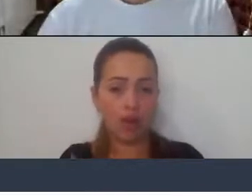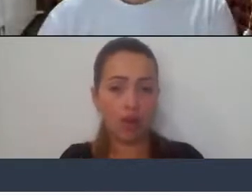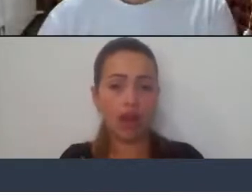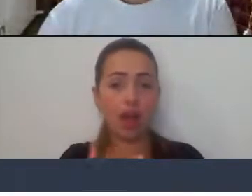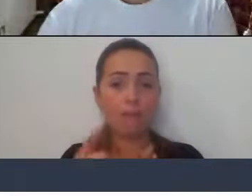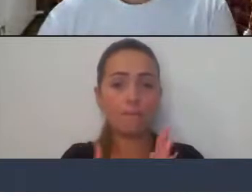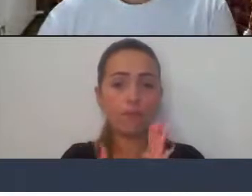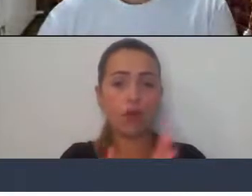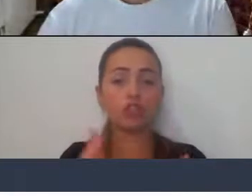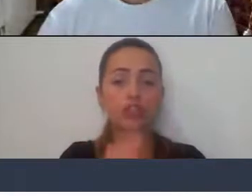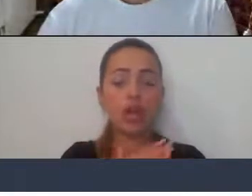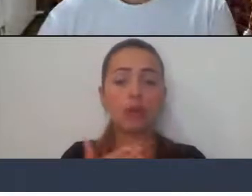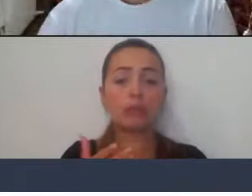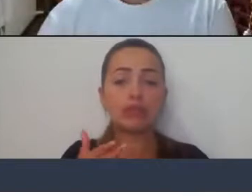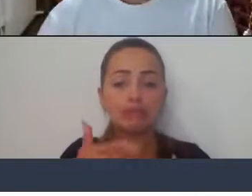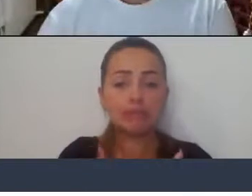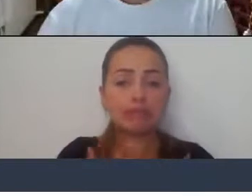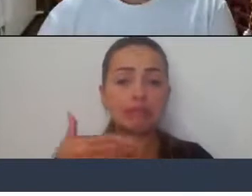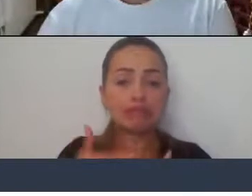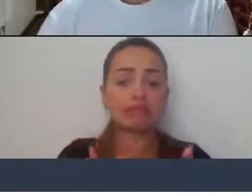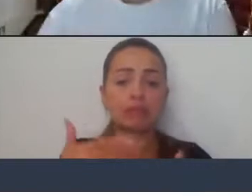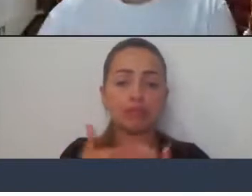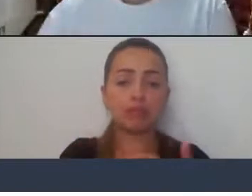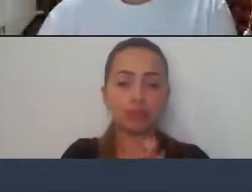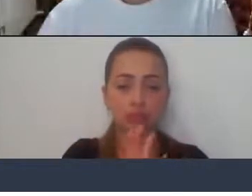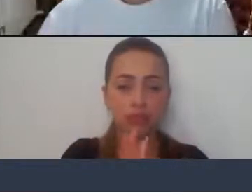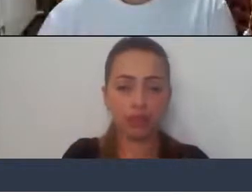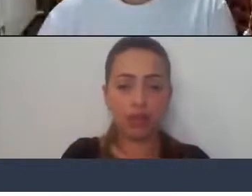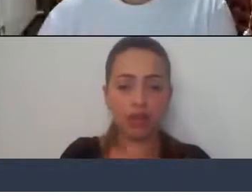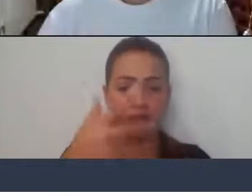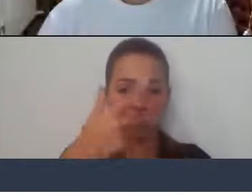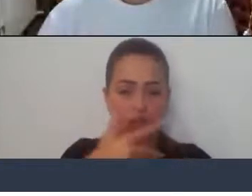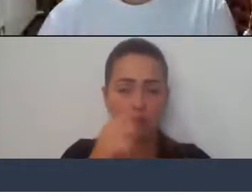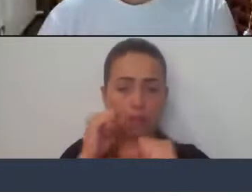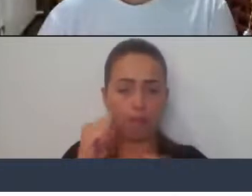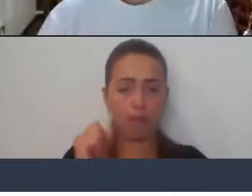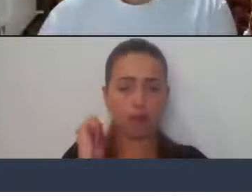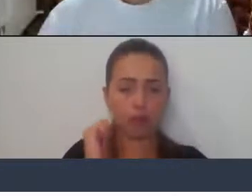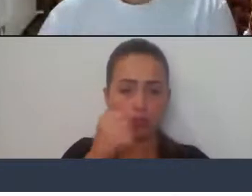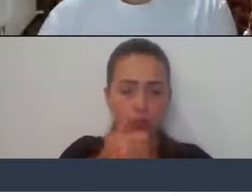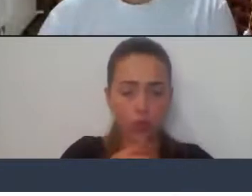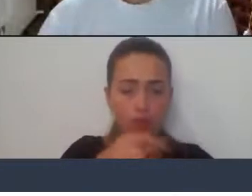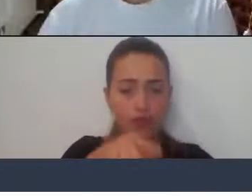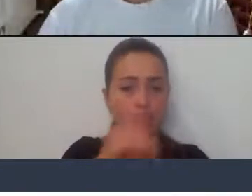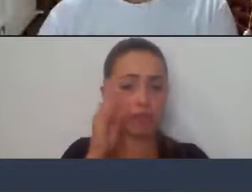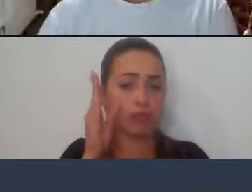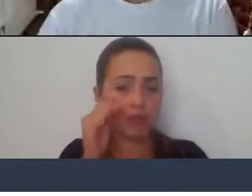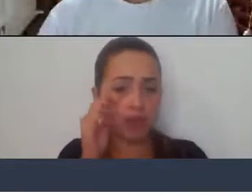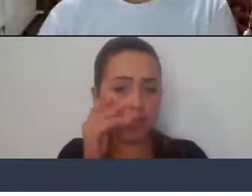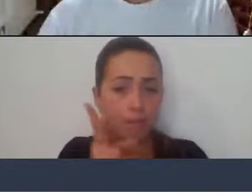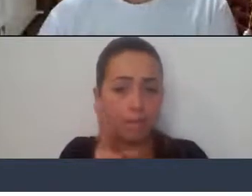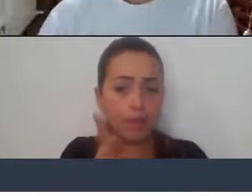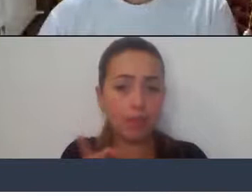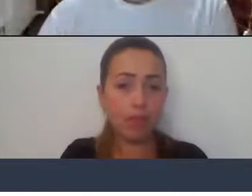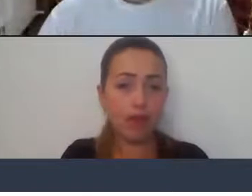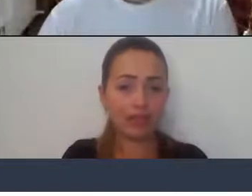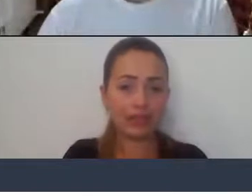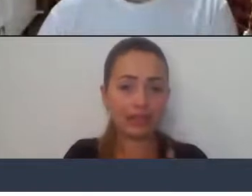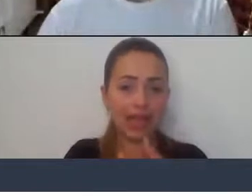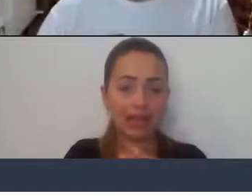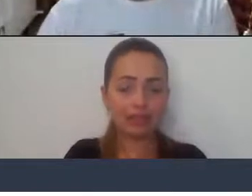para algumas pesquisas. A gravação em vídeo pode substituir essa observação com a mesma qualidade?